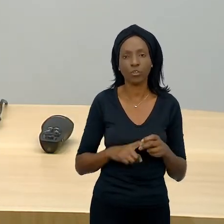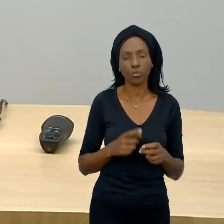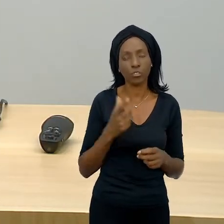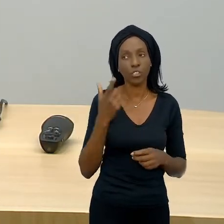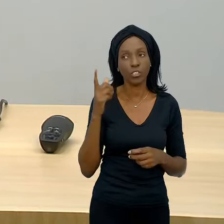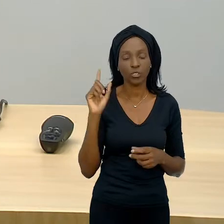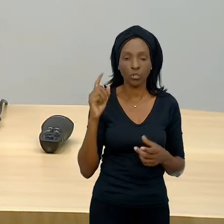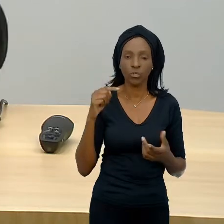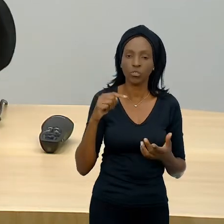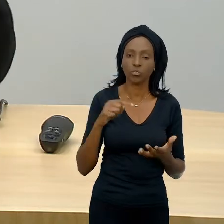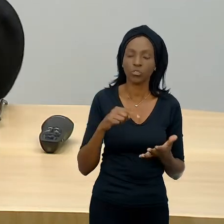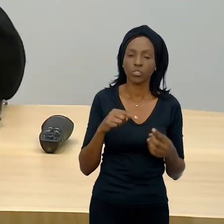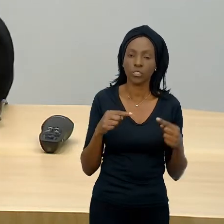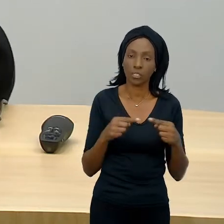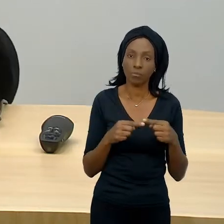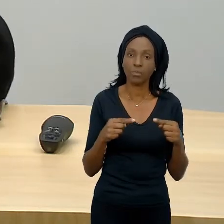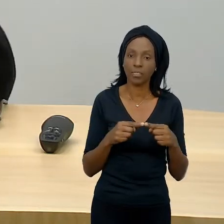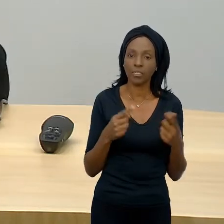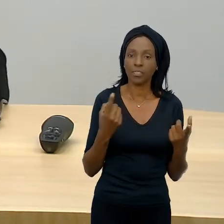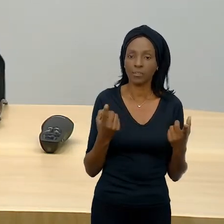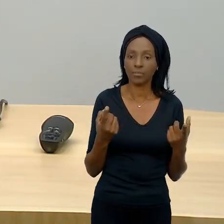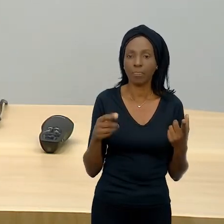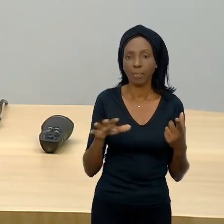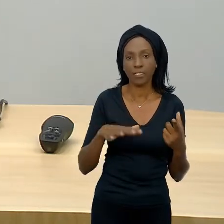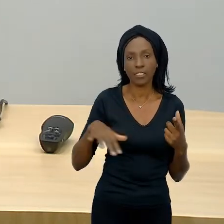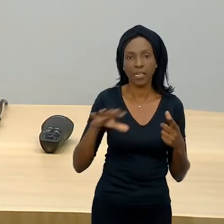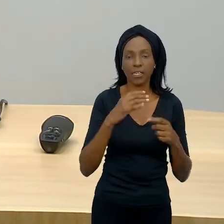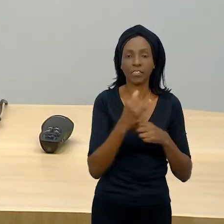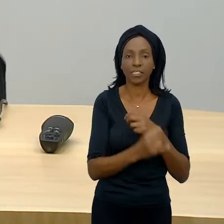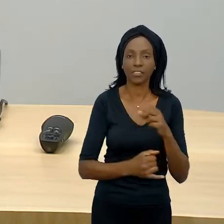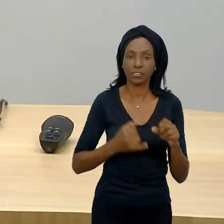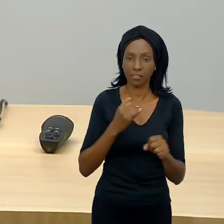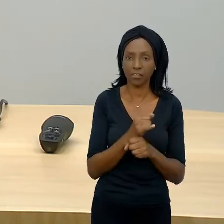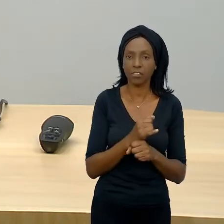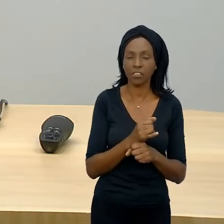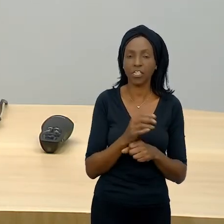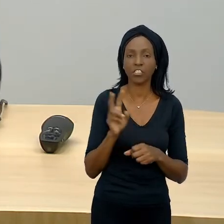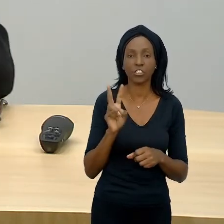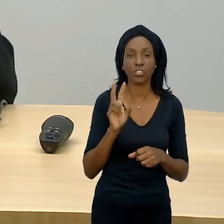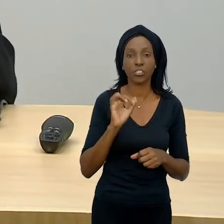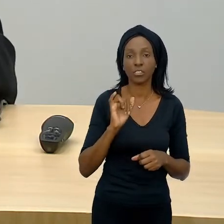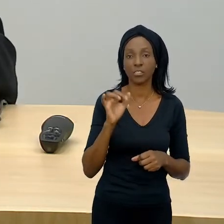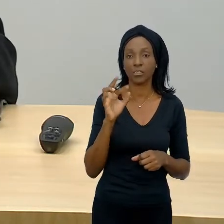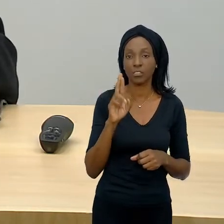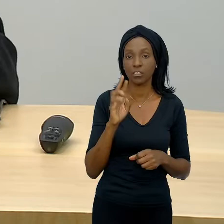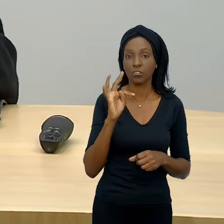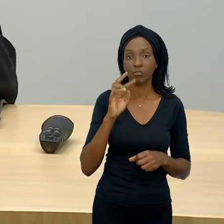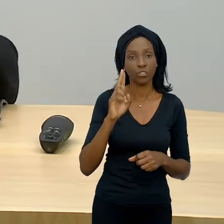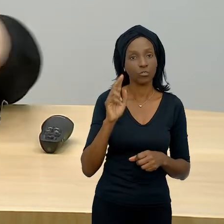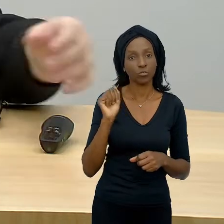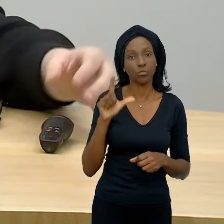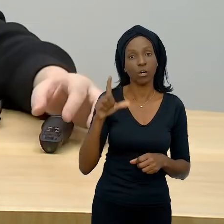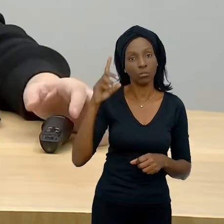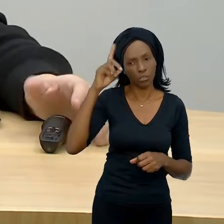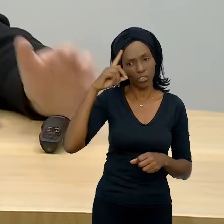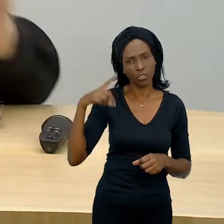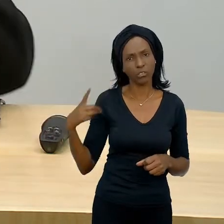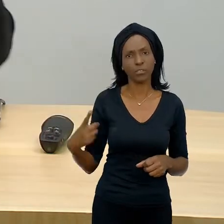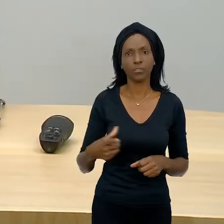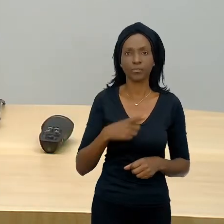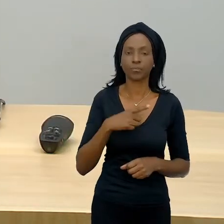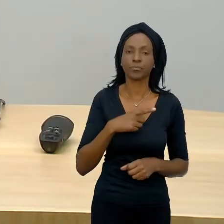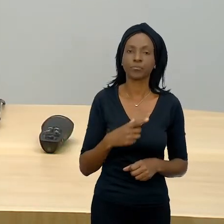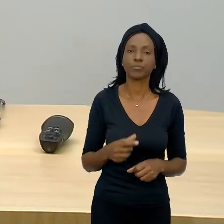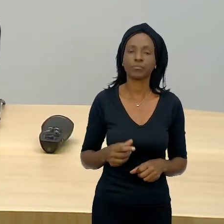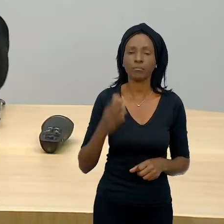plano, que é precisamente esse ambiente virtual que está tão presente no nosso cotidiano. E,